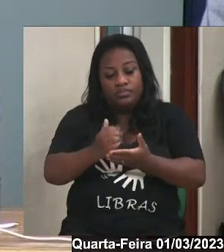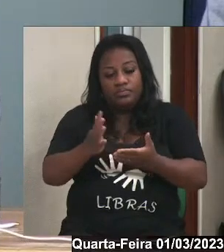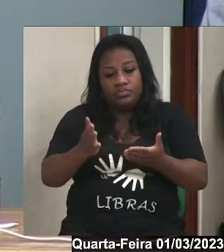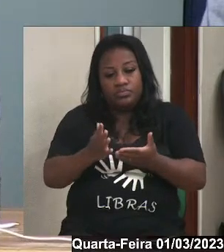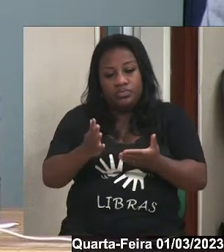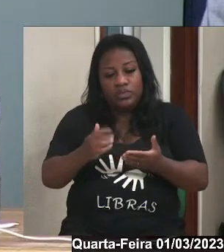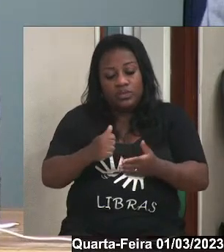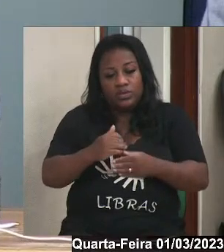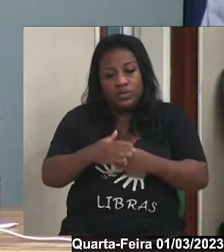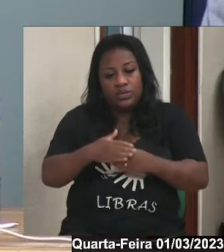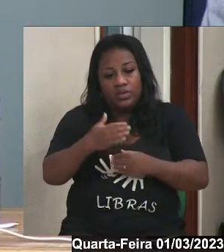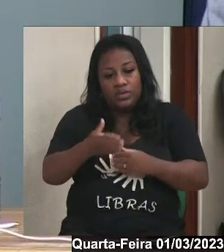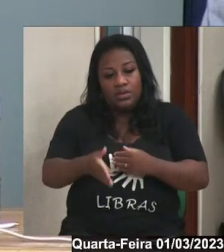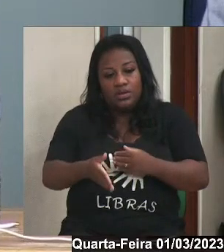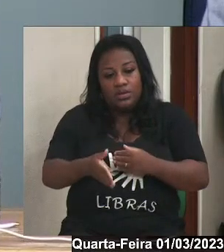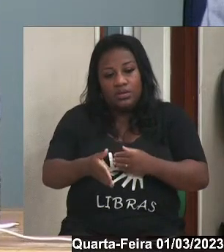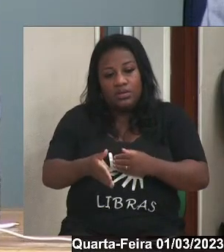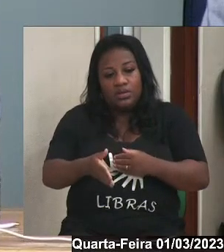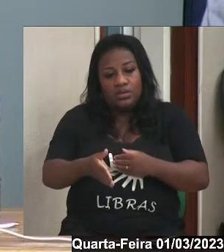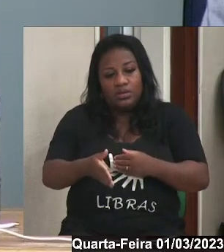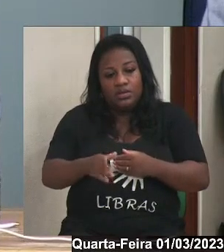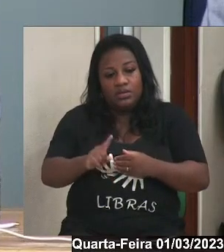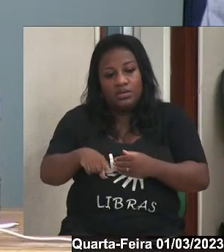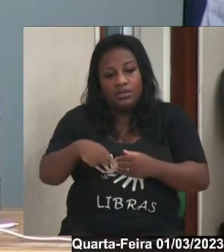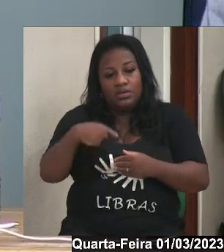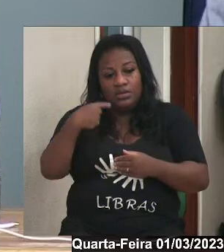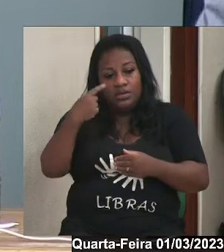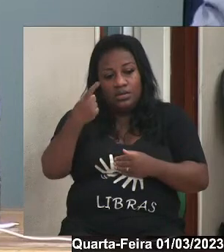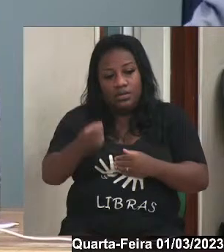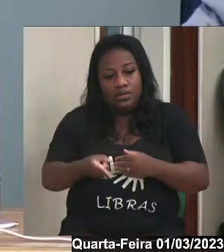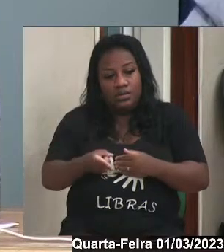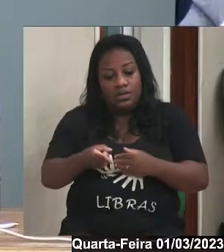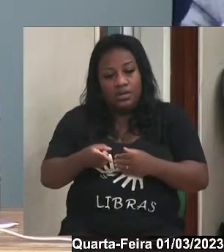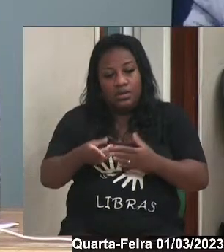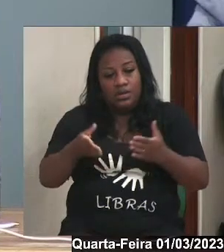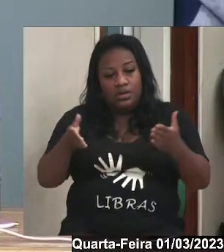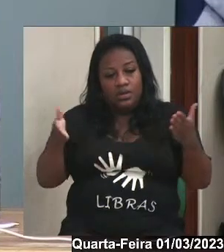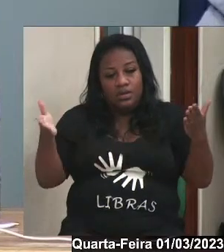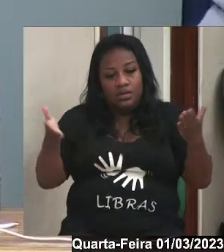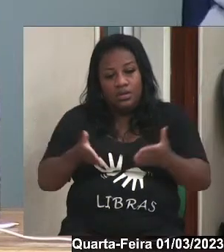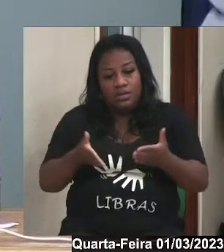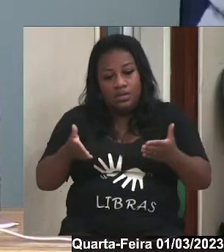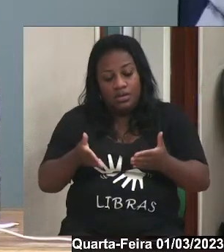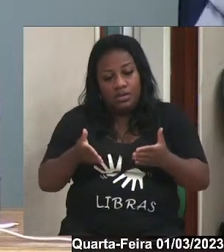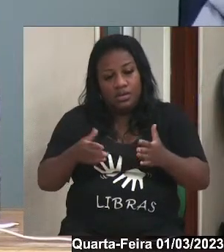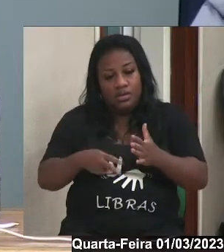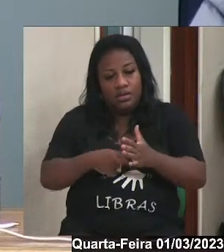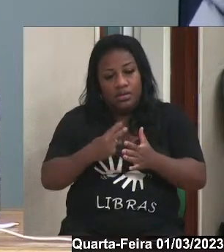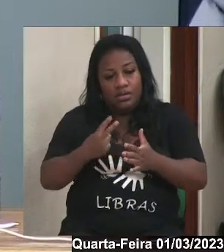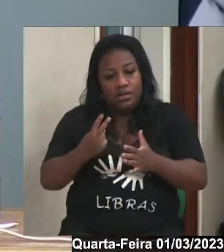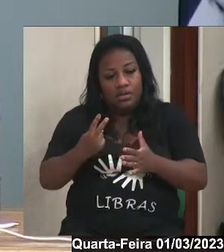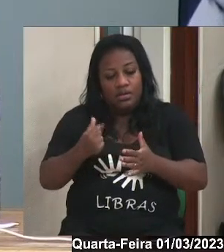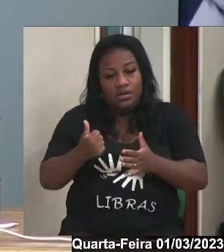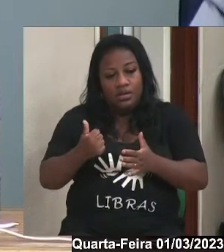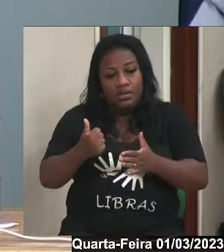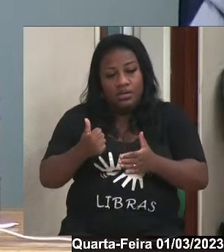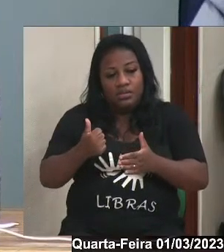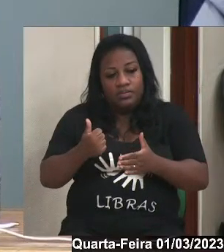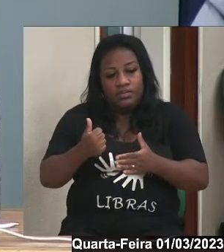do senhor Carlos Koch, emancipador. Em seguida, entregou a homenagem ao senhor Fátima Cristina Oliveira, continuando o vereador Abel Rodrigues